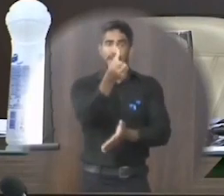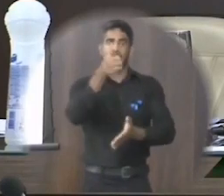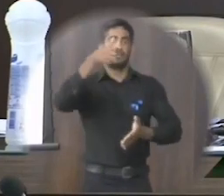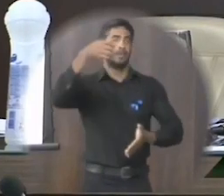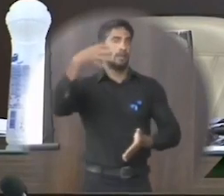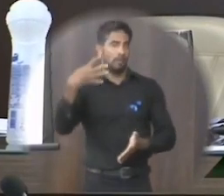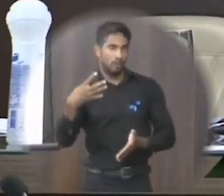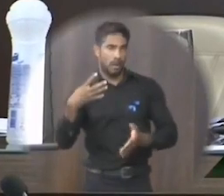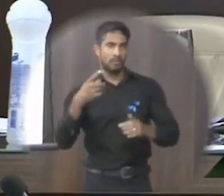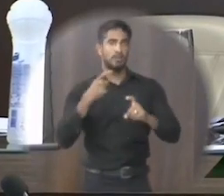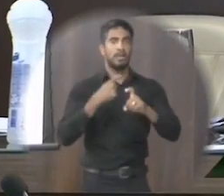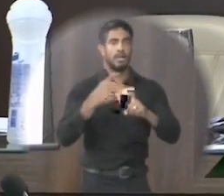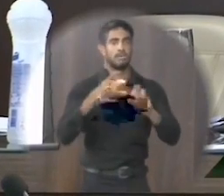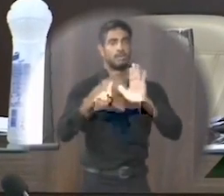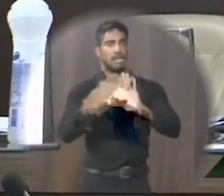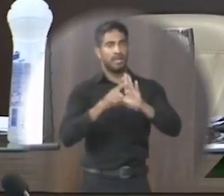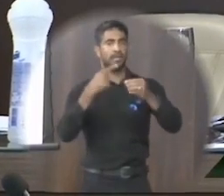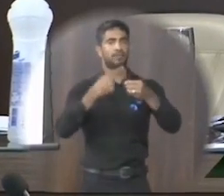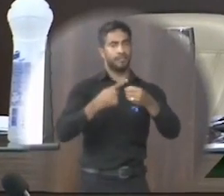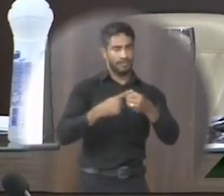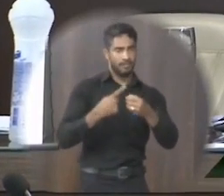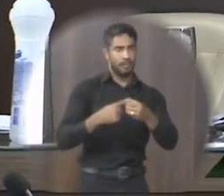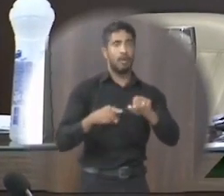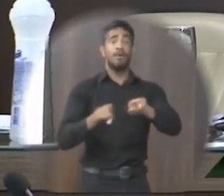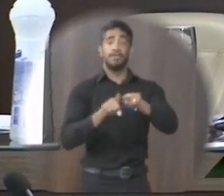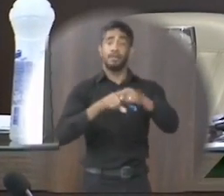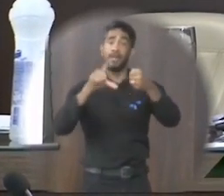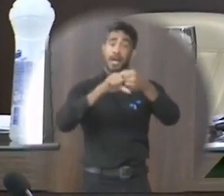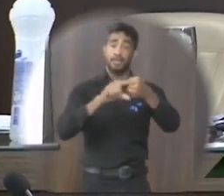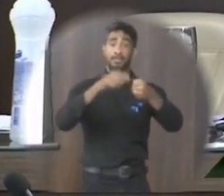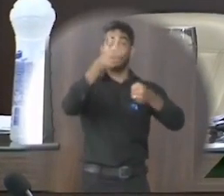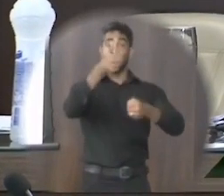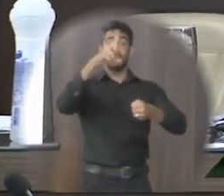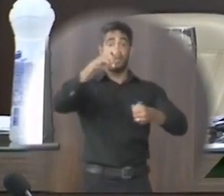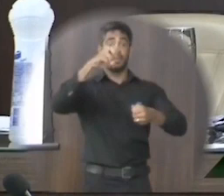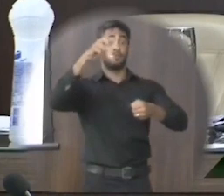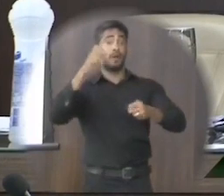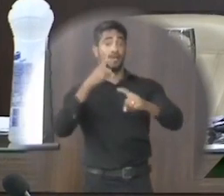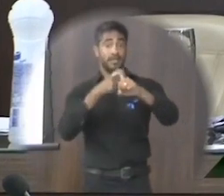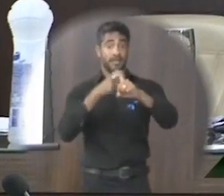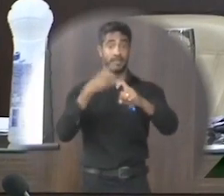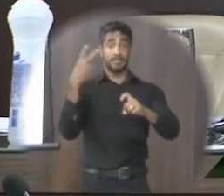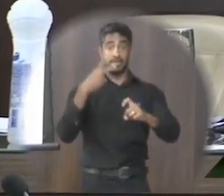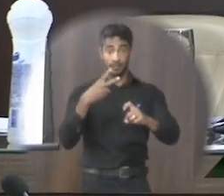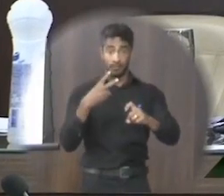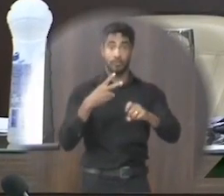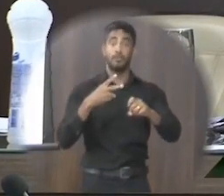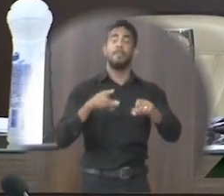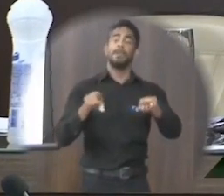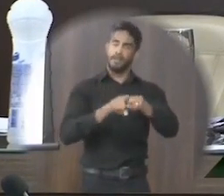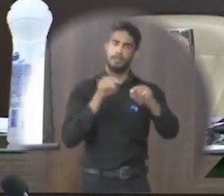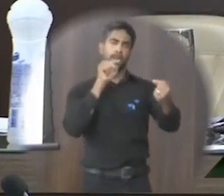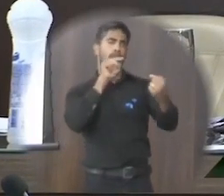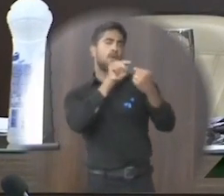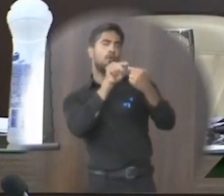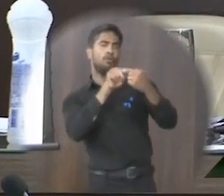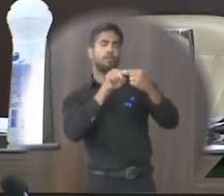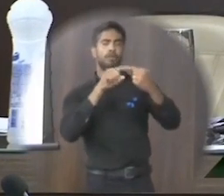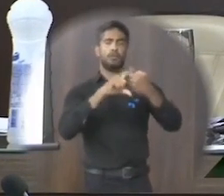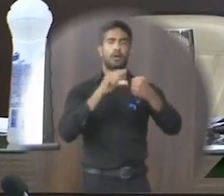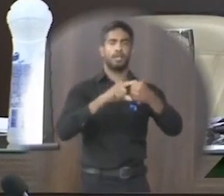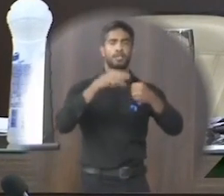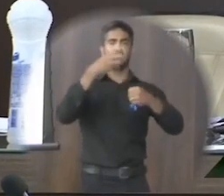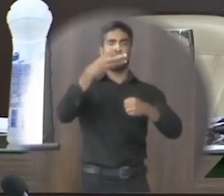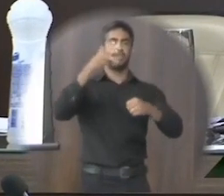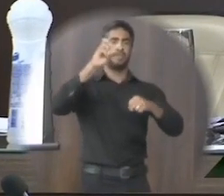64, caput da Lei Orgânica Municipal, artigo 154, inciso 2º do Regimento Interno, e ainda está em conformidade com o artigo 30,